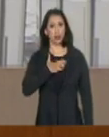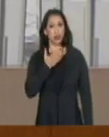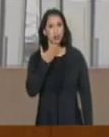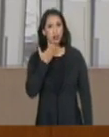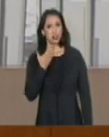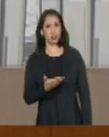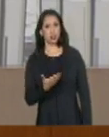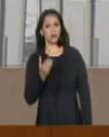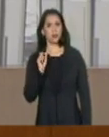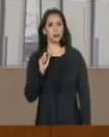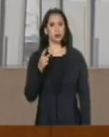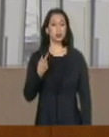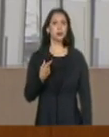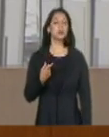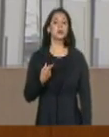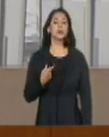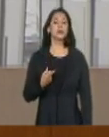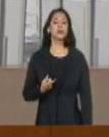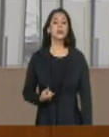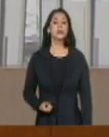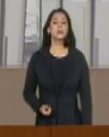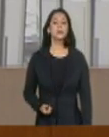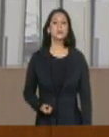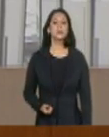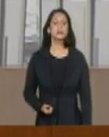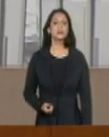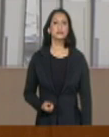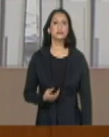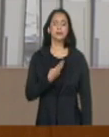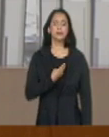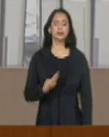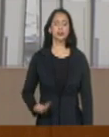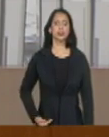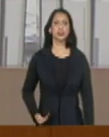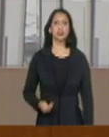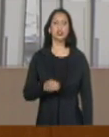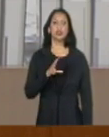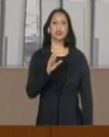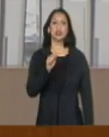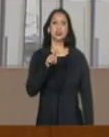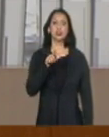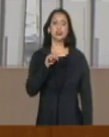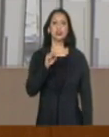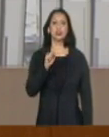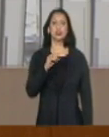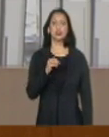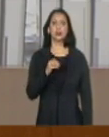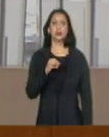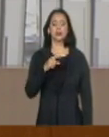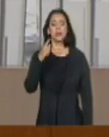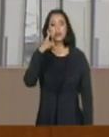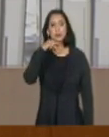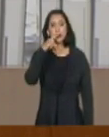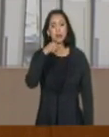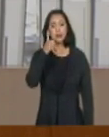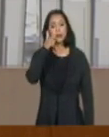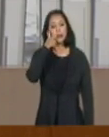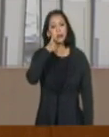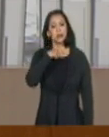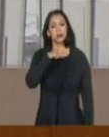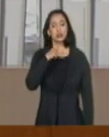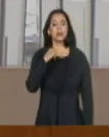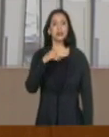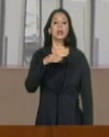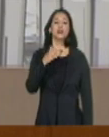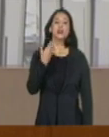ele verificou ministro Celso, ministro Marco Aurélio, senhoras ministras Carmen Lúcia, Rosa